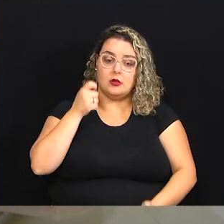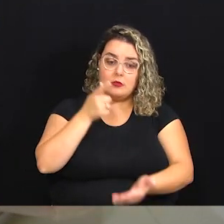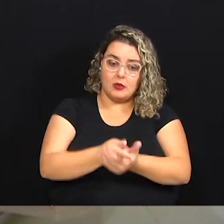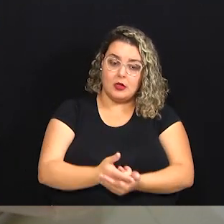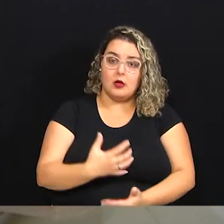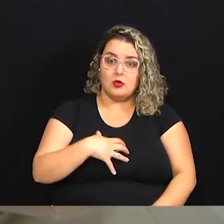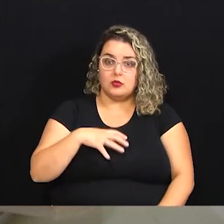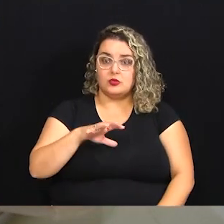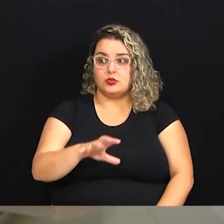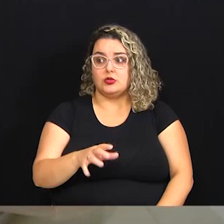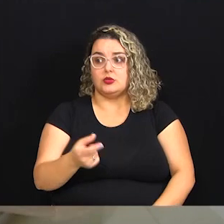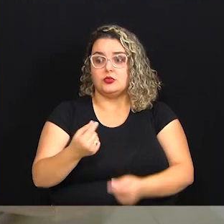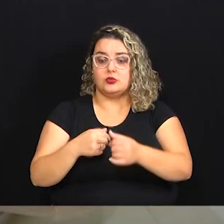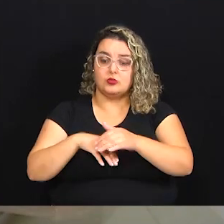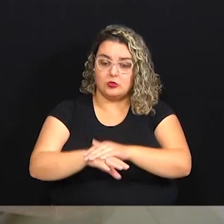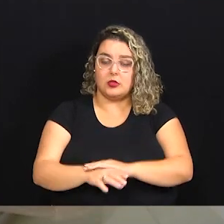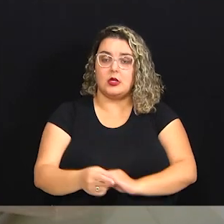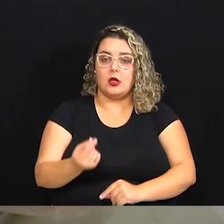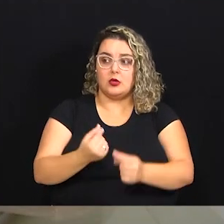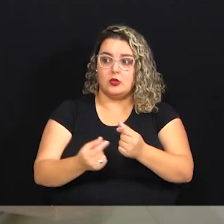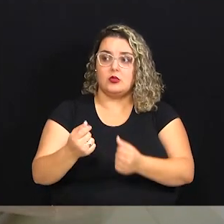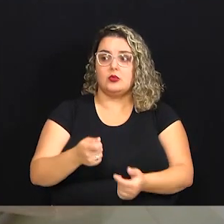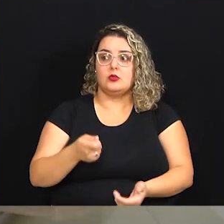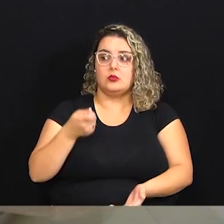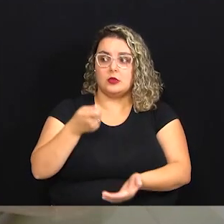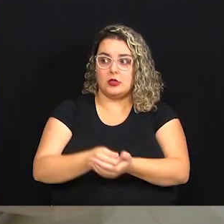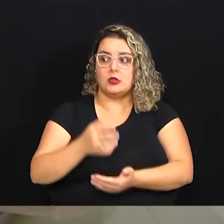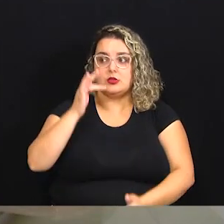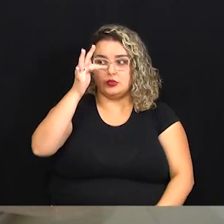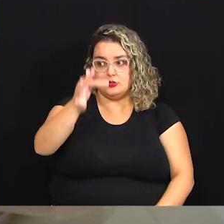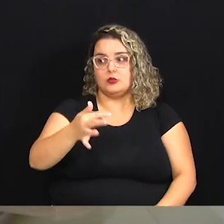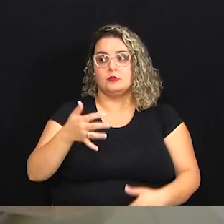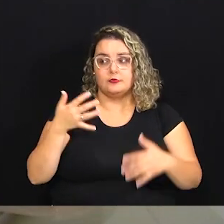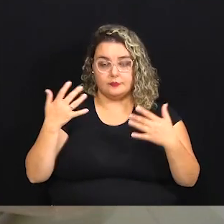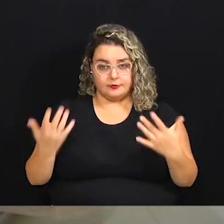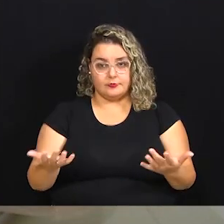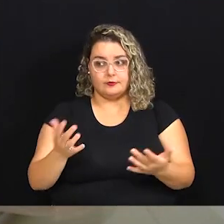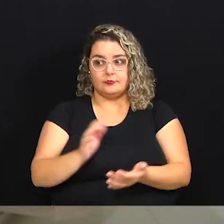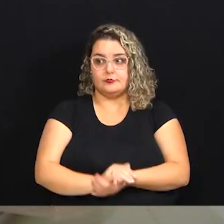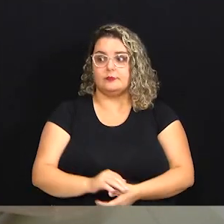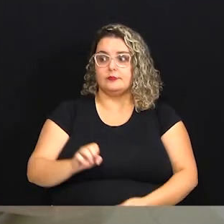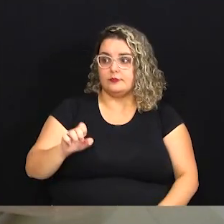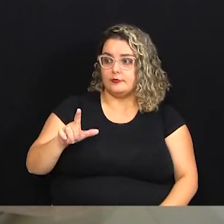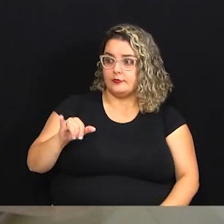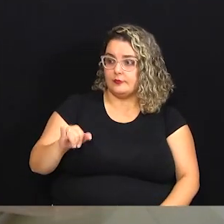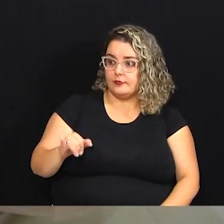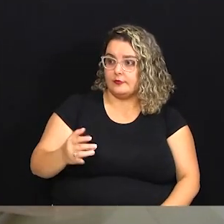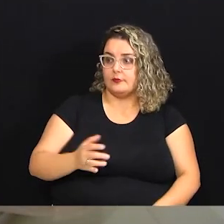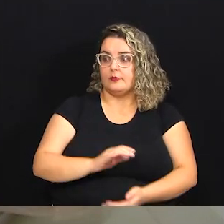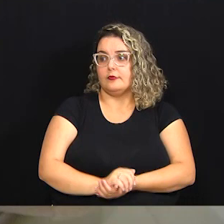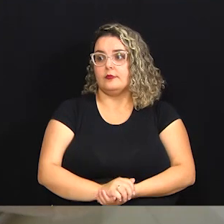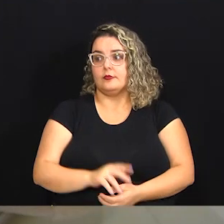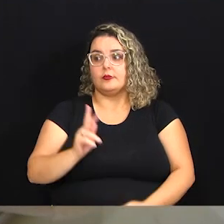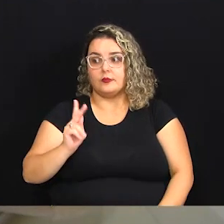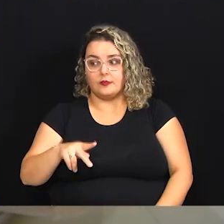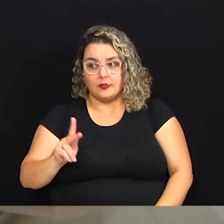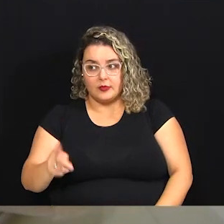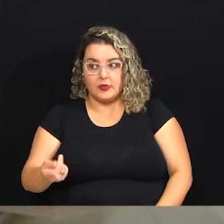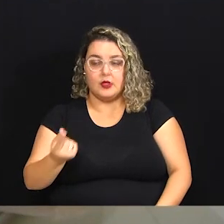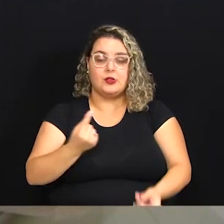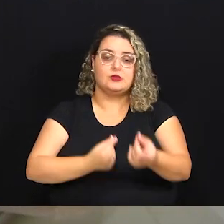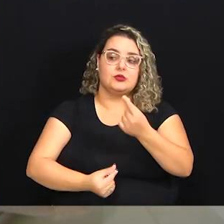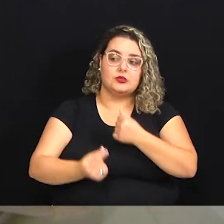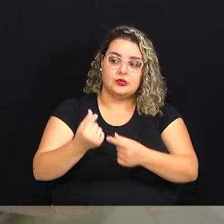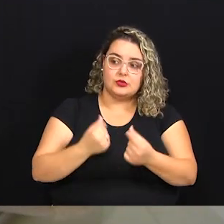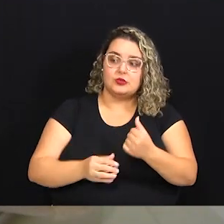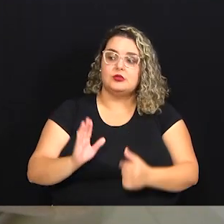o imposto, é uma forma de você guardar o teu dinheiro e garantir o teu futuro. Eli Borochovicius,